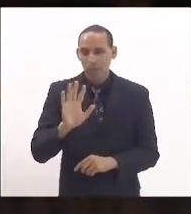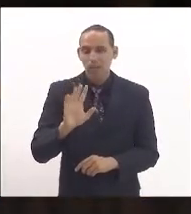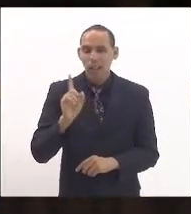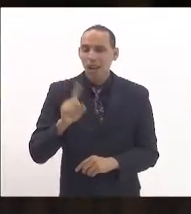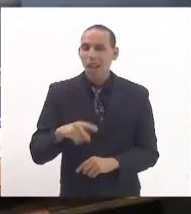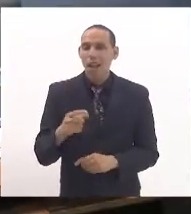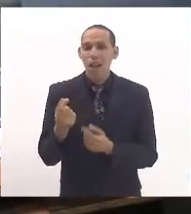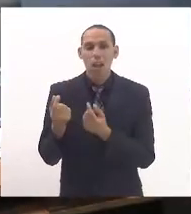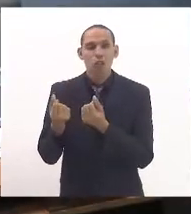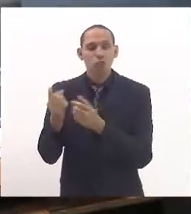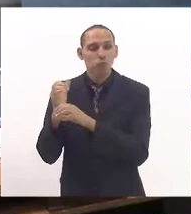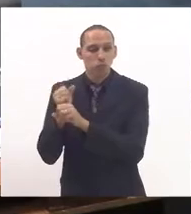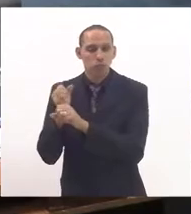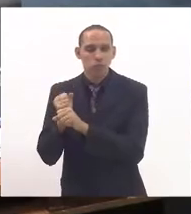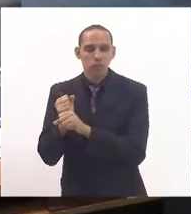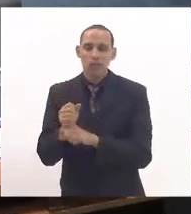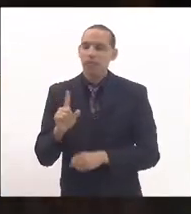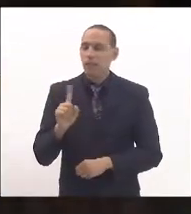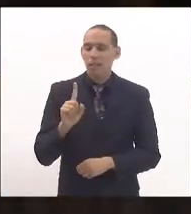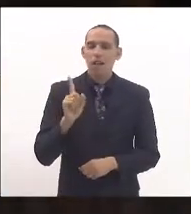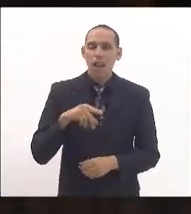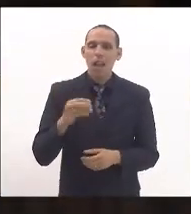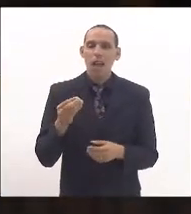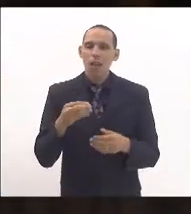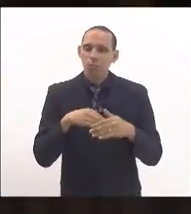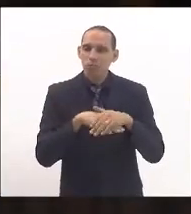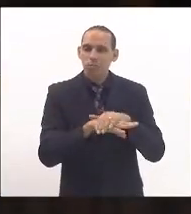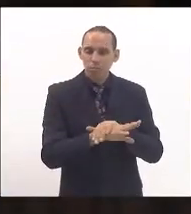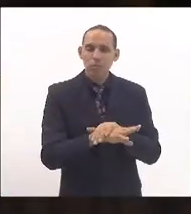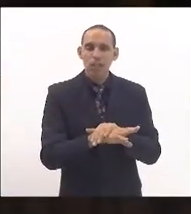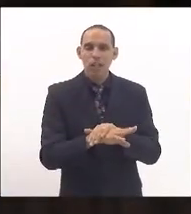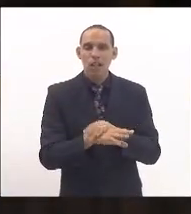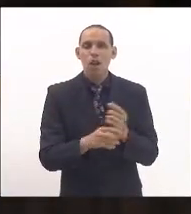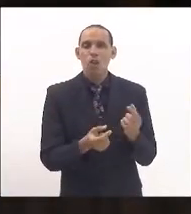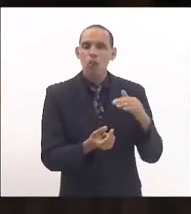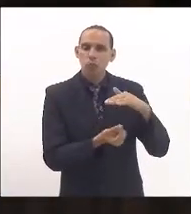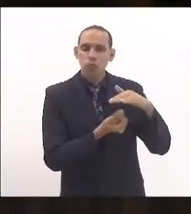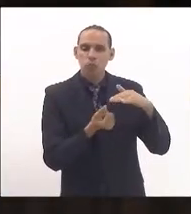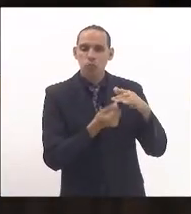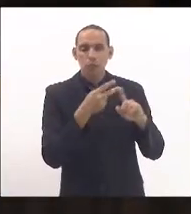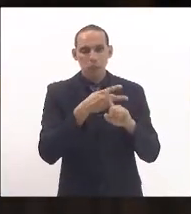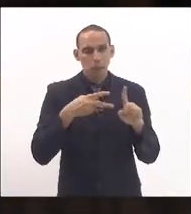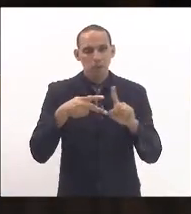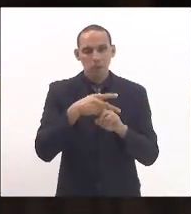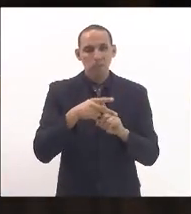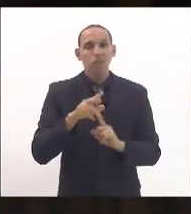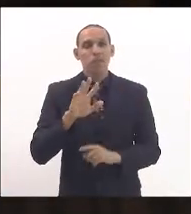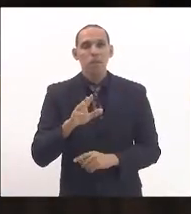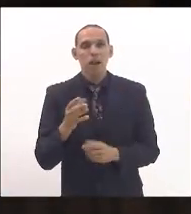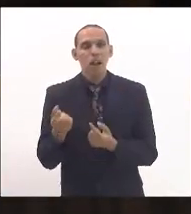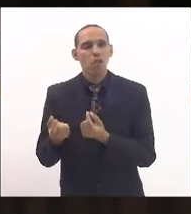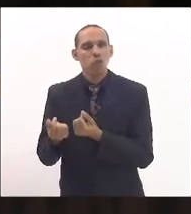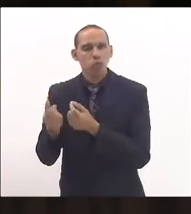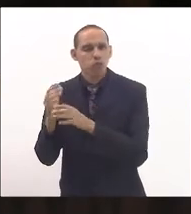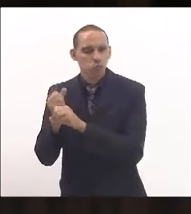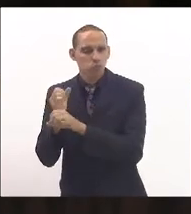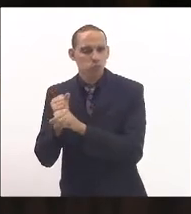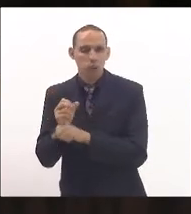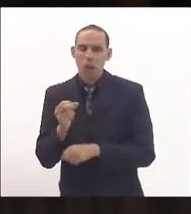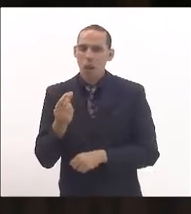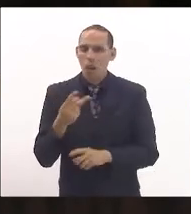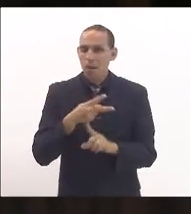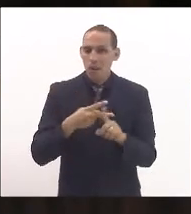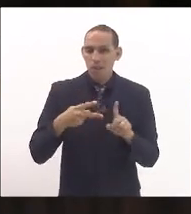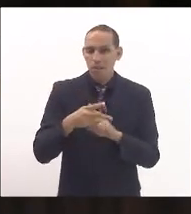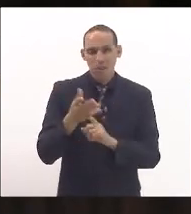no financeiro. Não, mas a ideia é para botar no fundo de previdência, e aí a questão do financeiro de previdência aí é com Vossa Excelência.